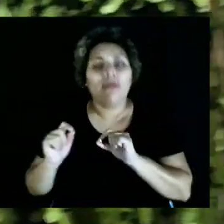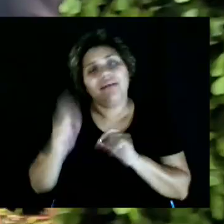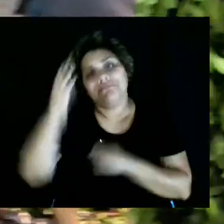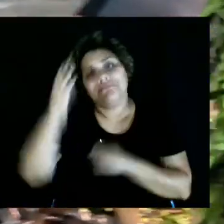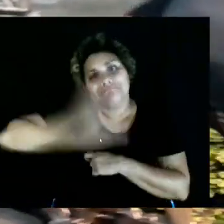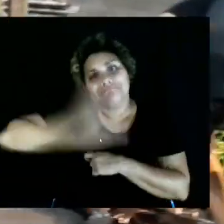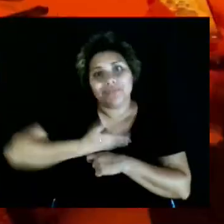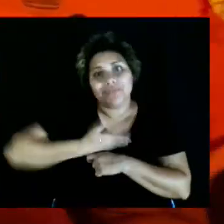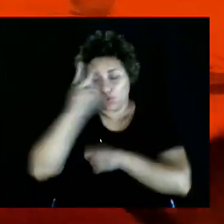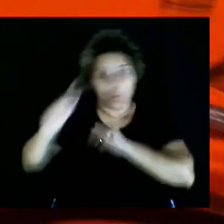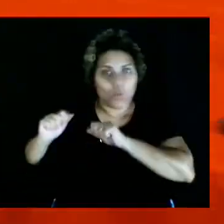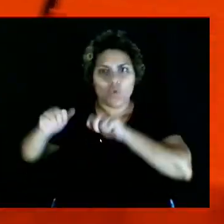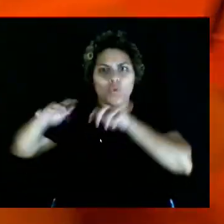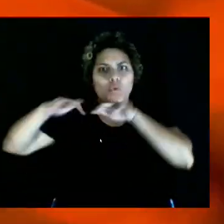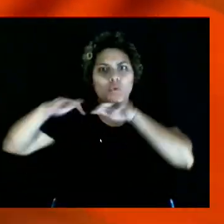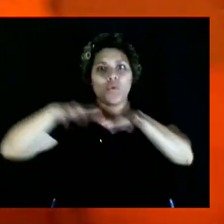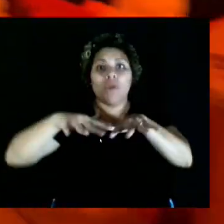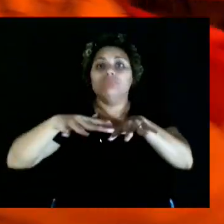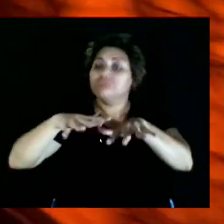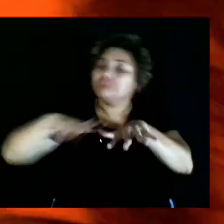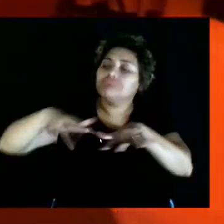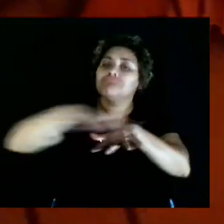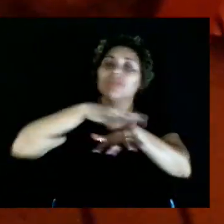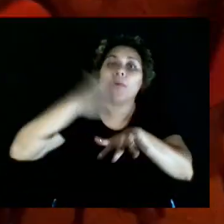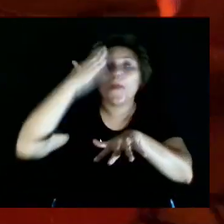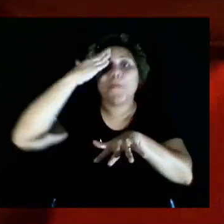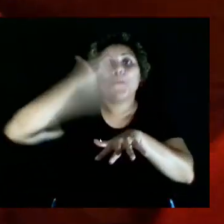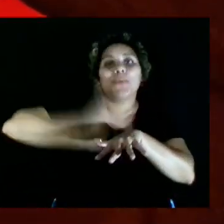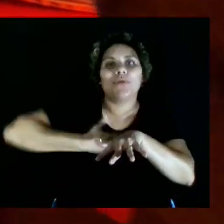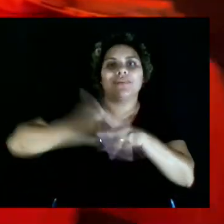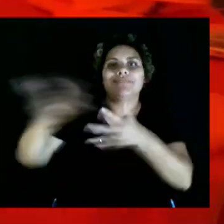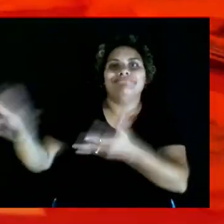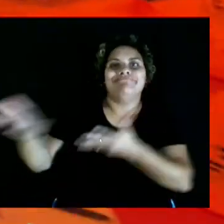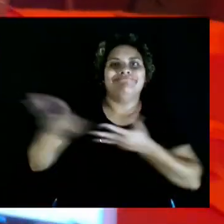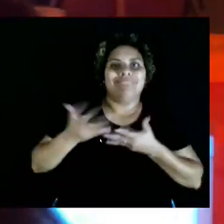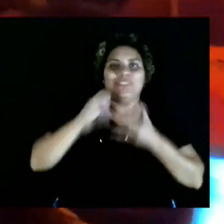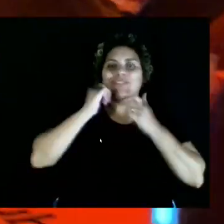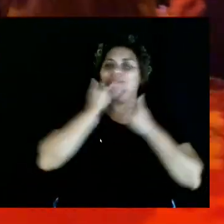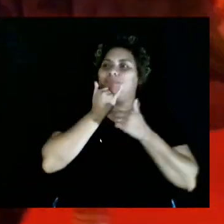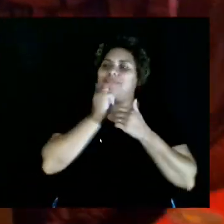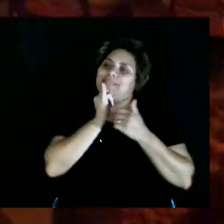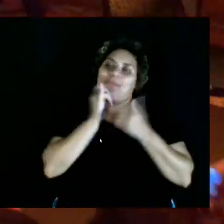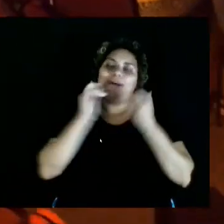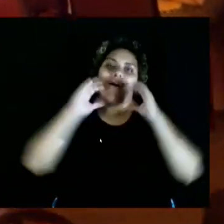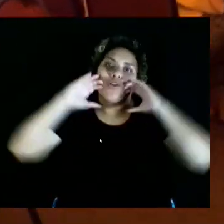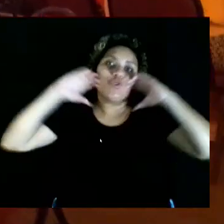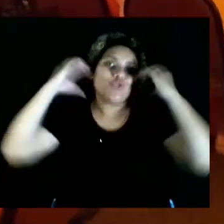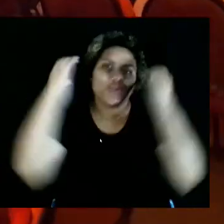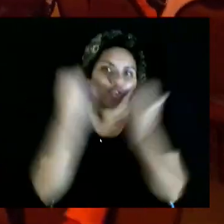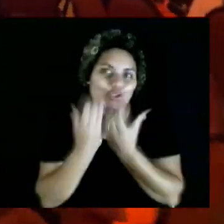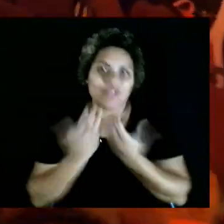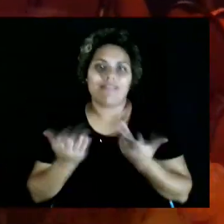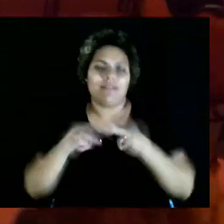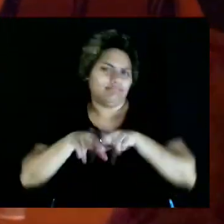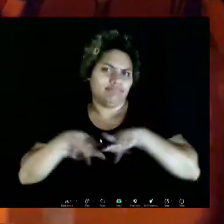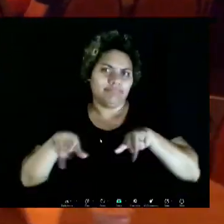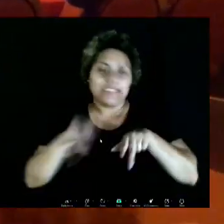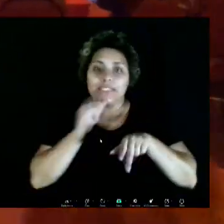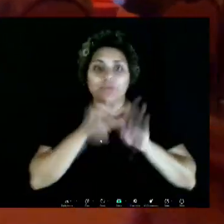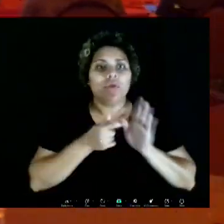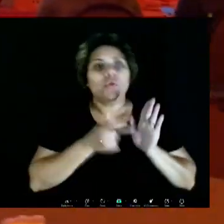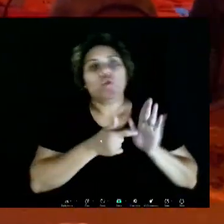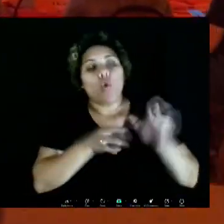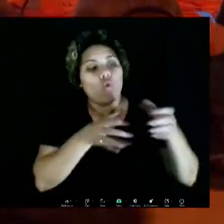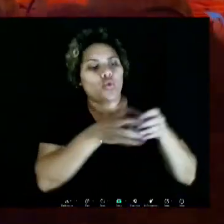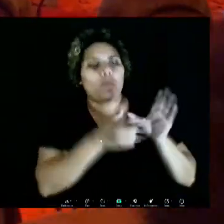de participantes é justamente o fato dela receber um grande congresso ou uma grande feira de negócios, porque aí você tem um grupo de expositores, onde você tem